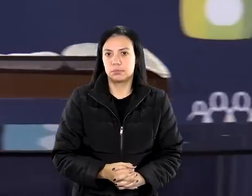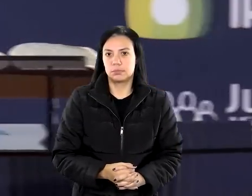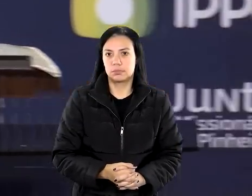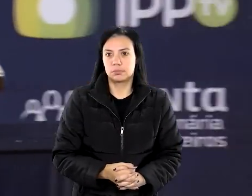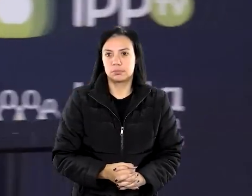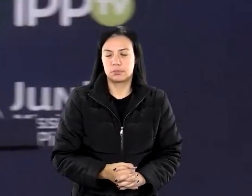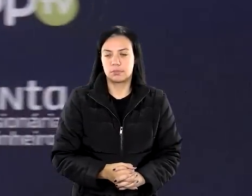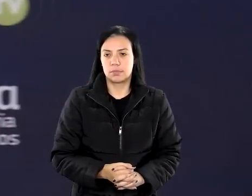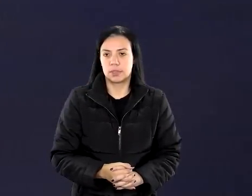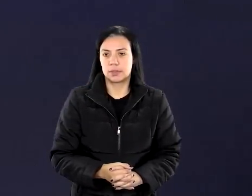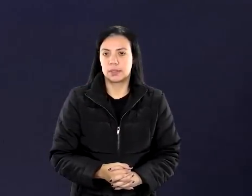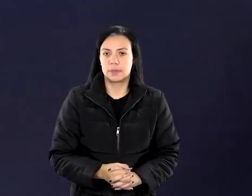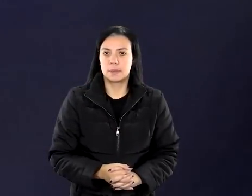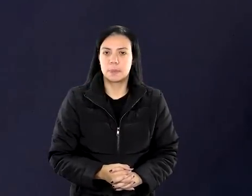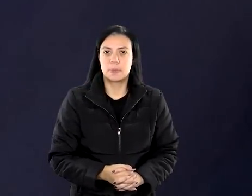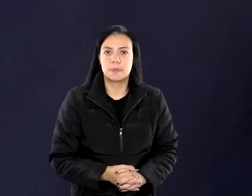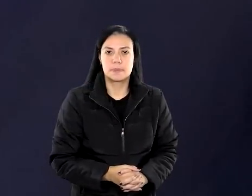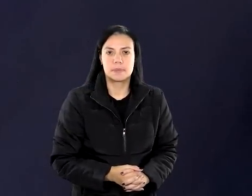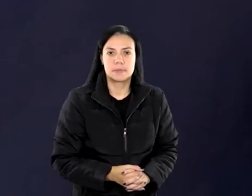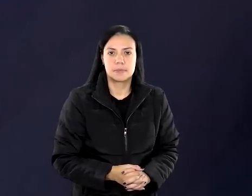União Estável.